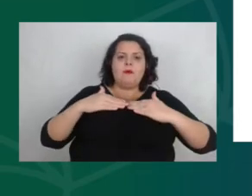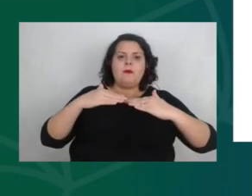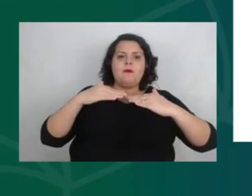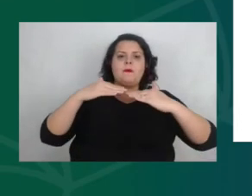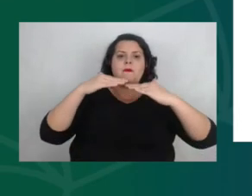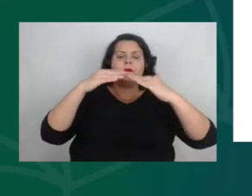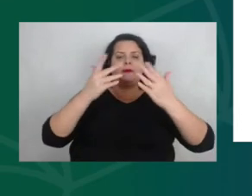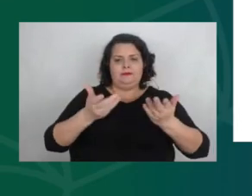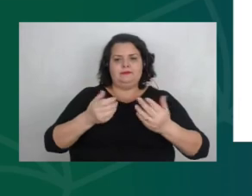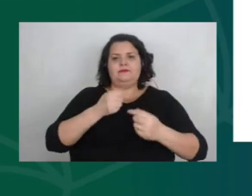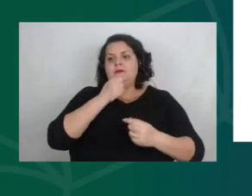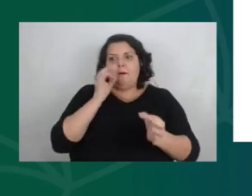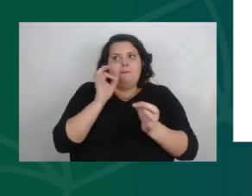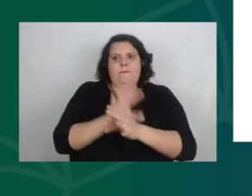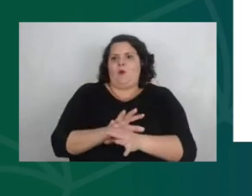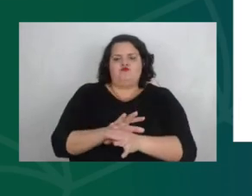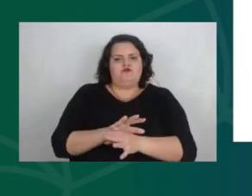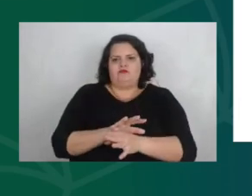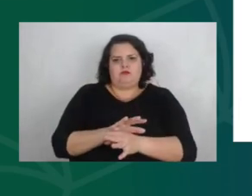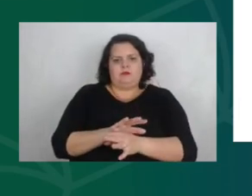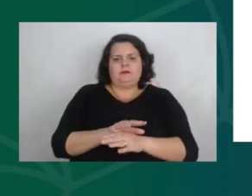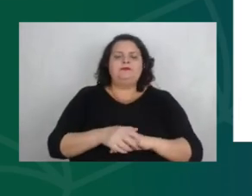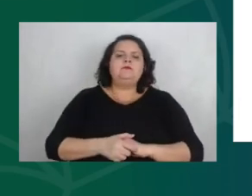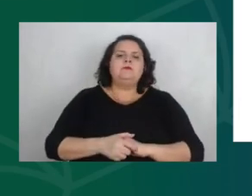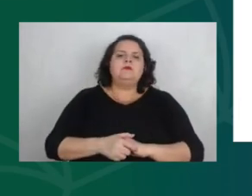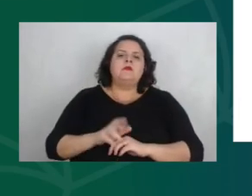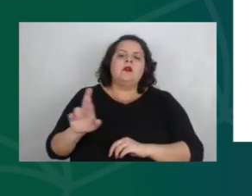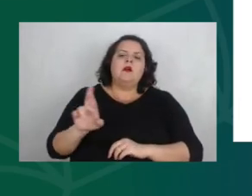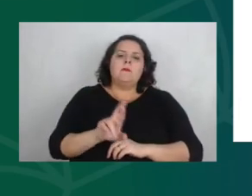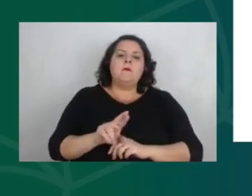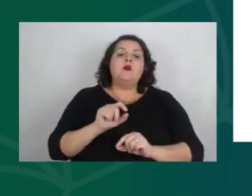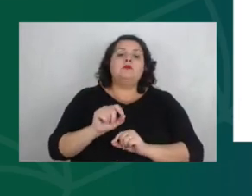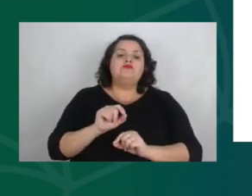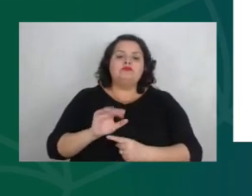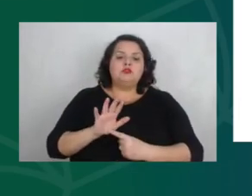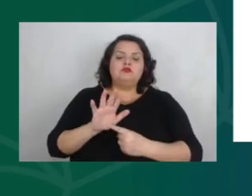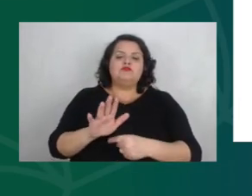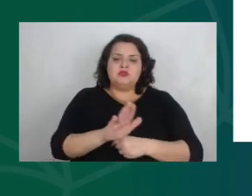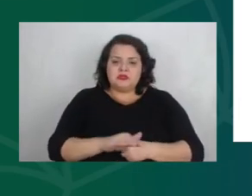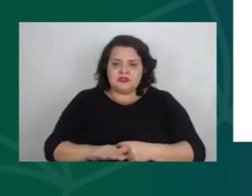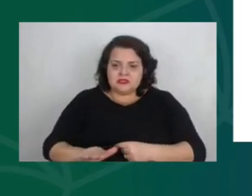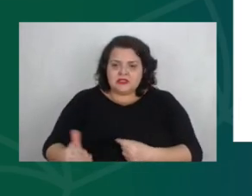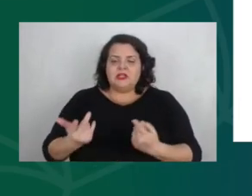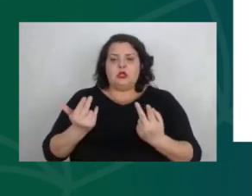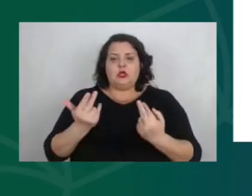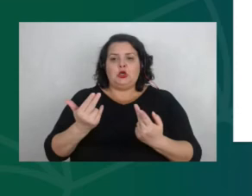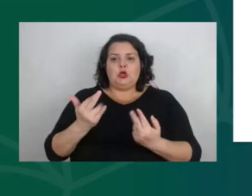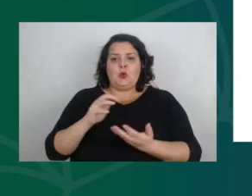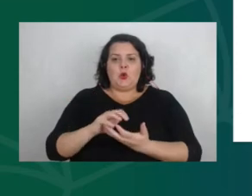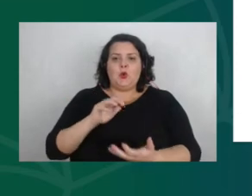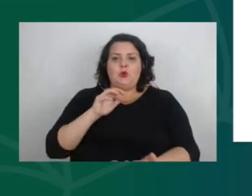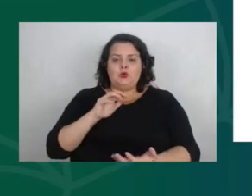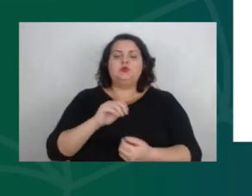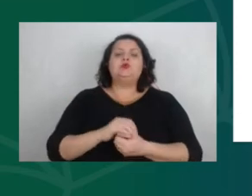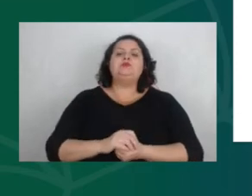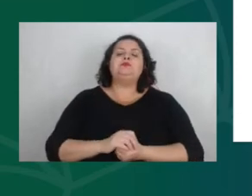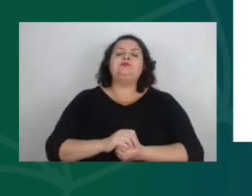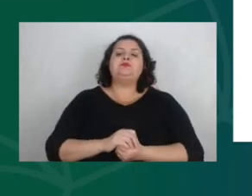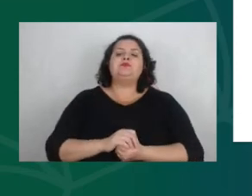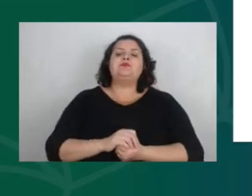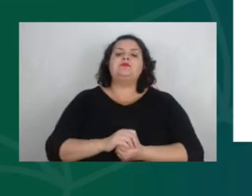passar. Os resultados mostraram que as crianças, assim como os adultos, eles tiveram aqui